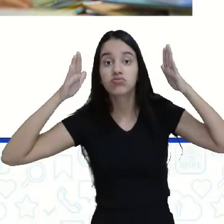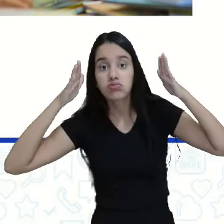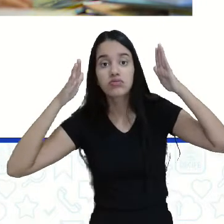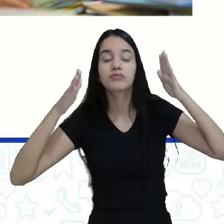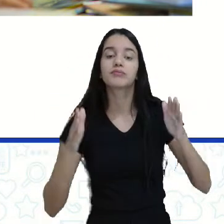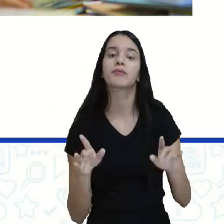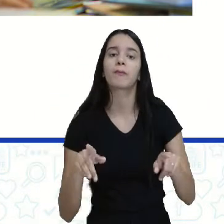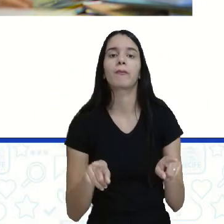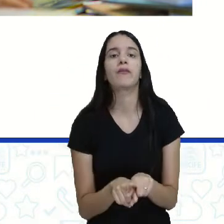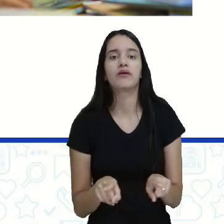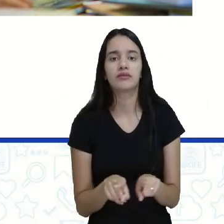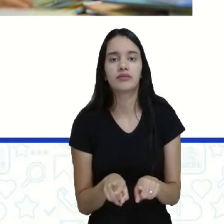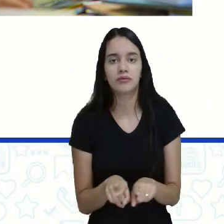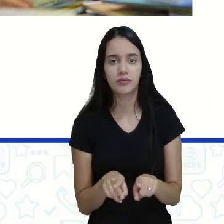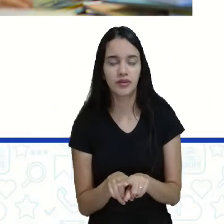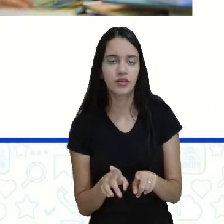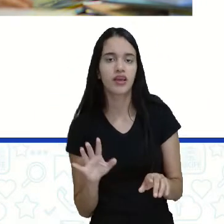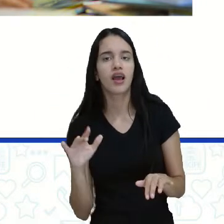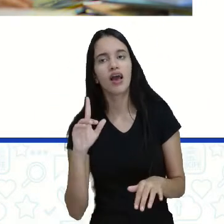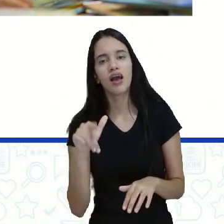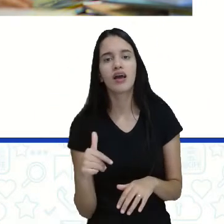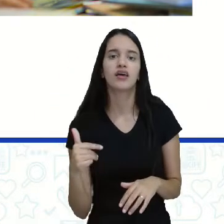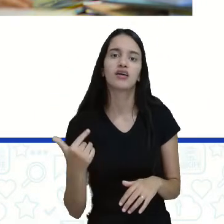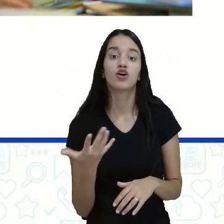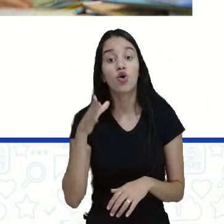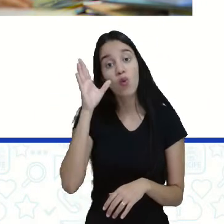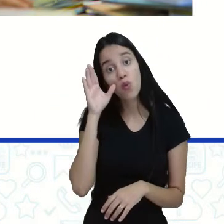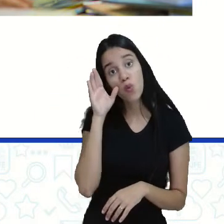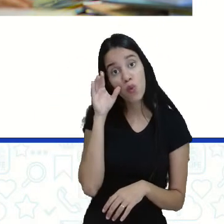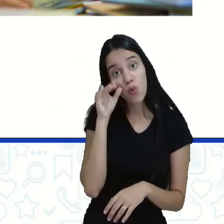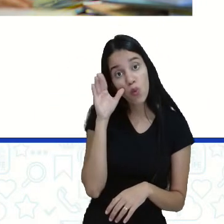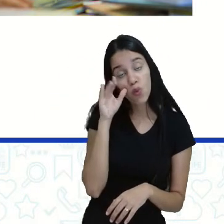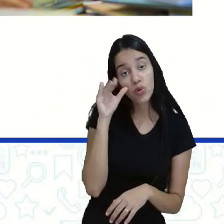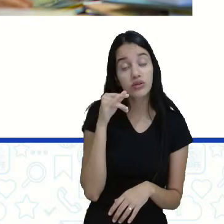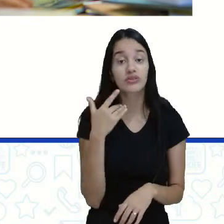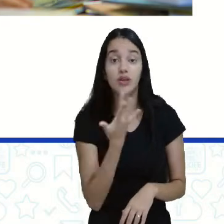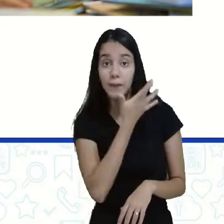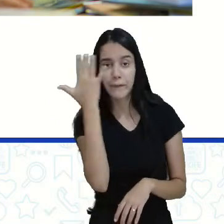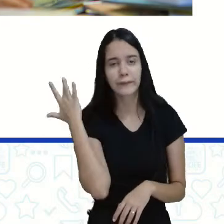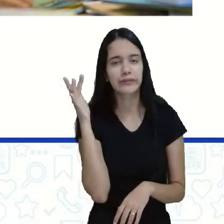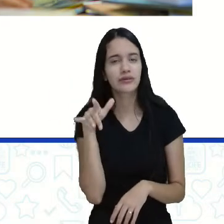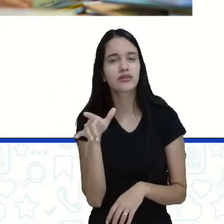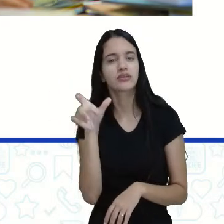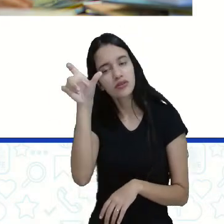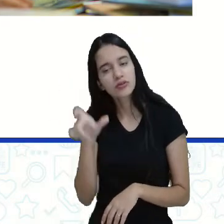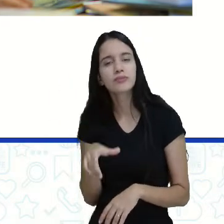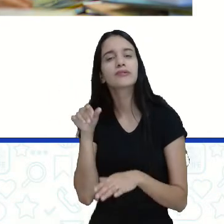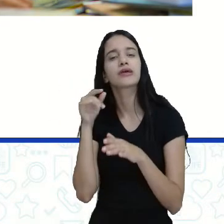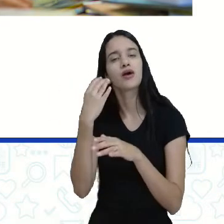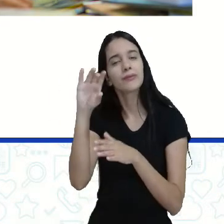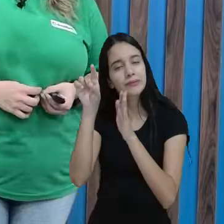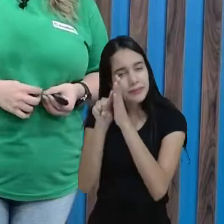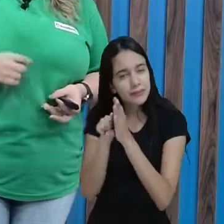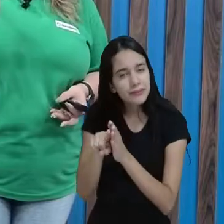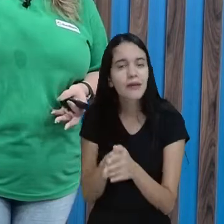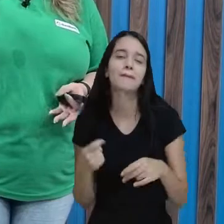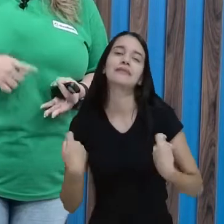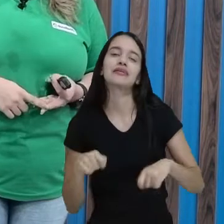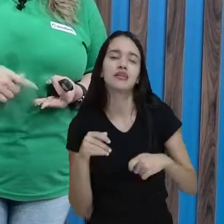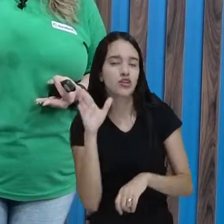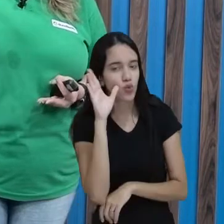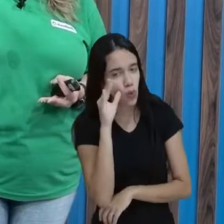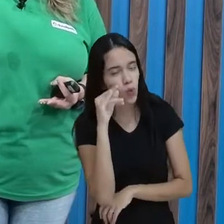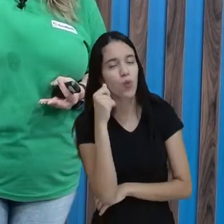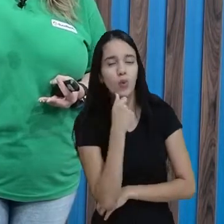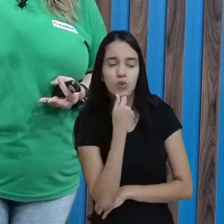professora? E aí venha com curiosidade, porque um pesquisador ele precisa ser curioso, não é? Precisa ser curioso. Do